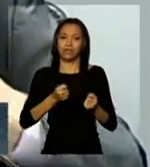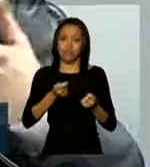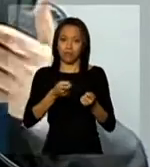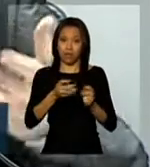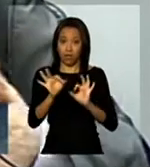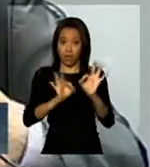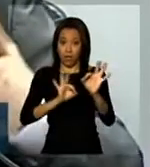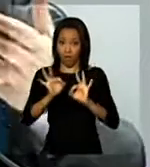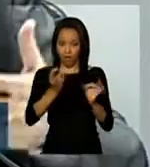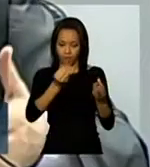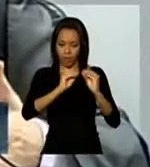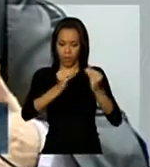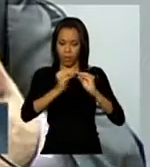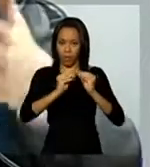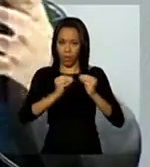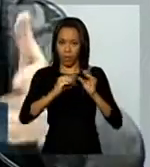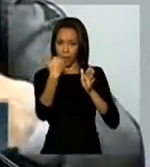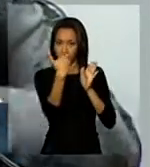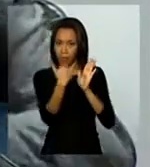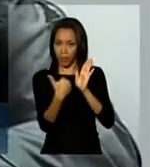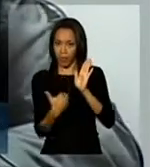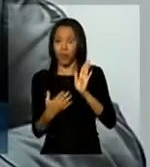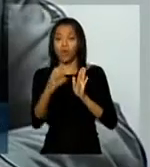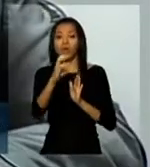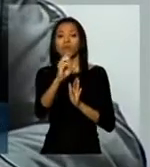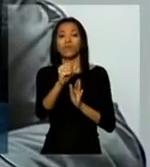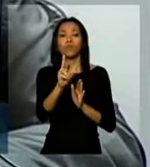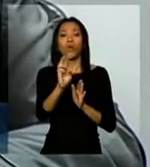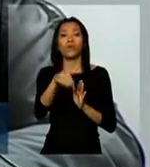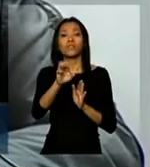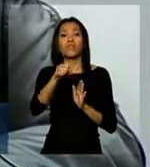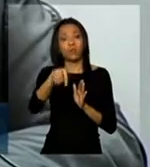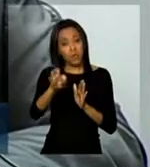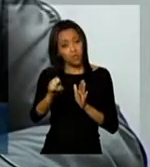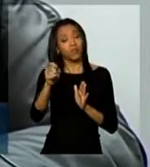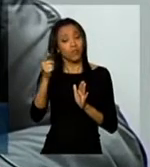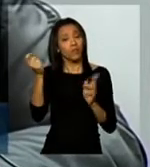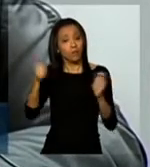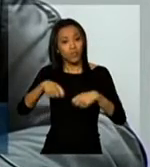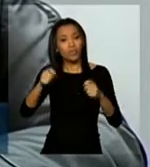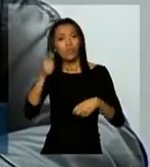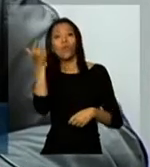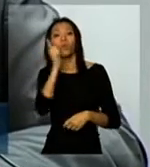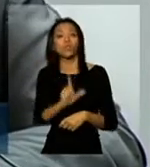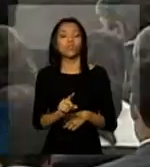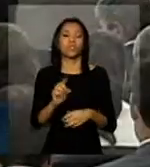temos plenas condições de atingirmos esse 1,9.